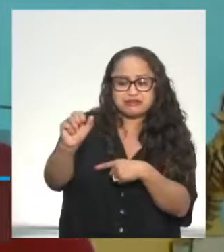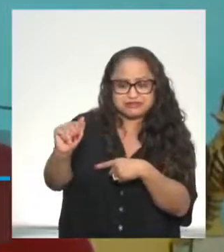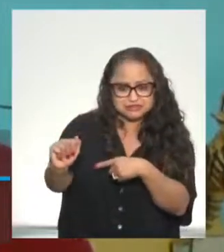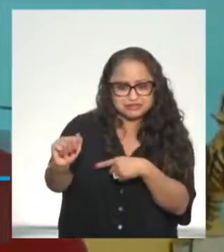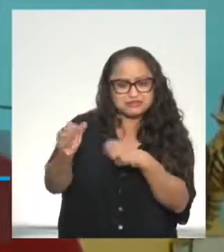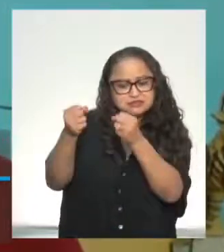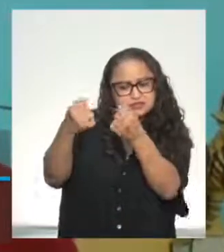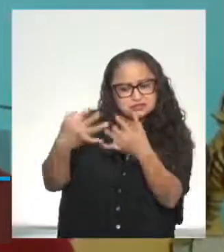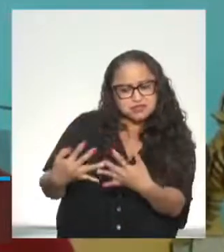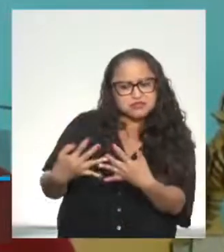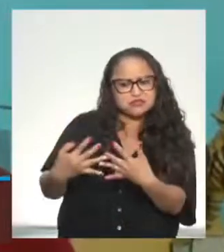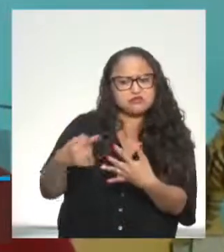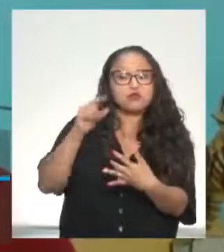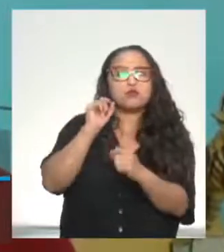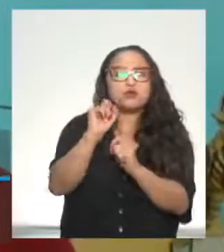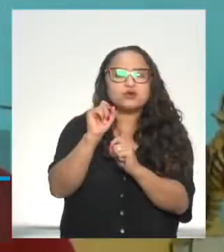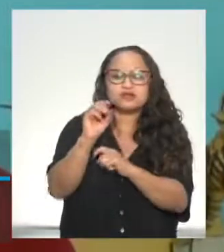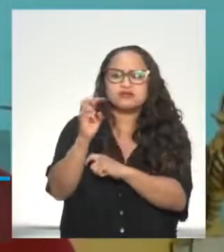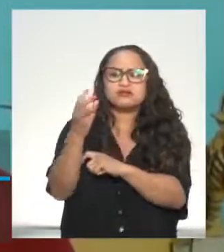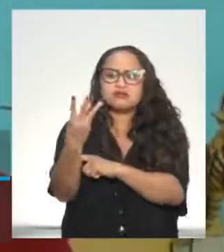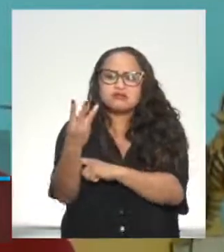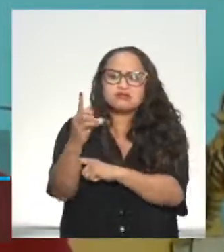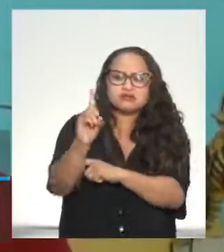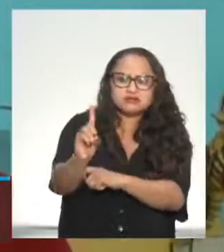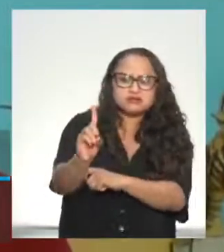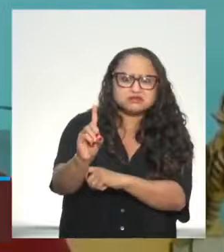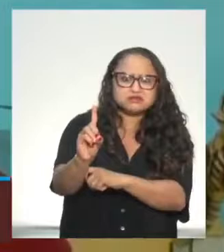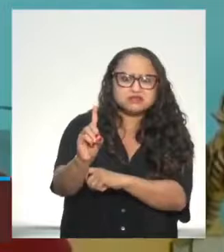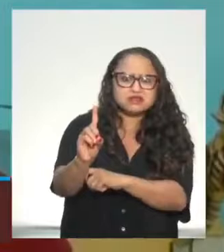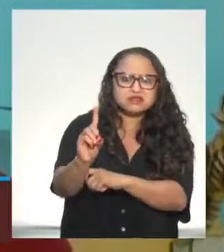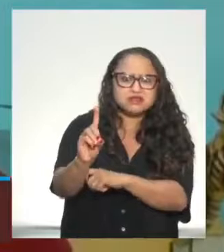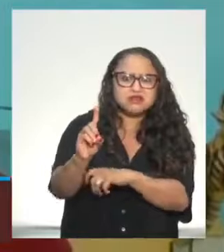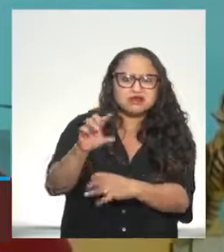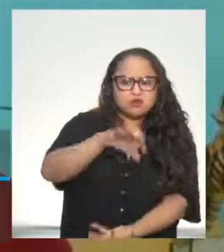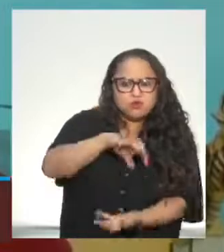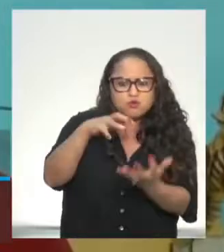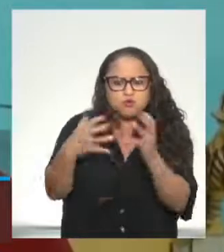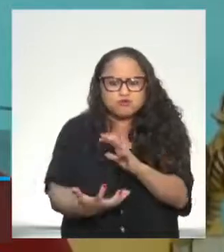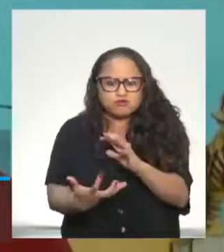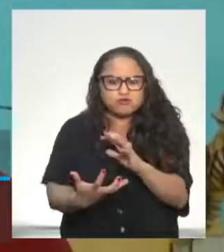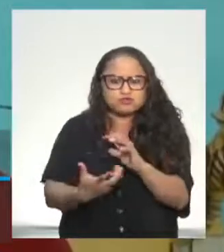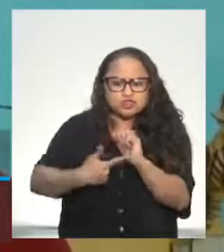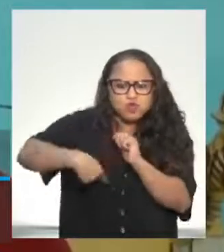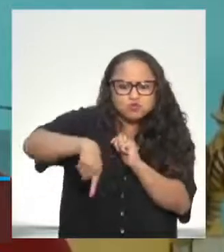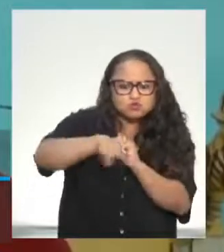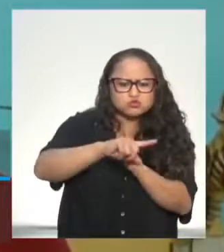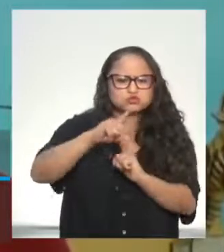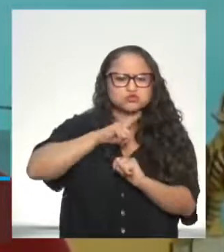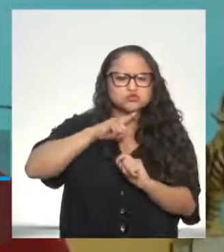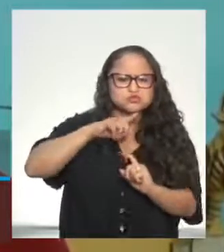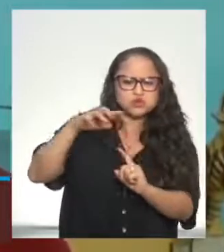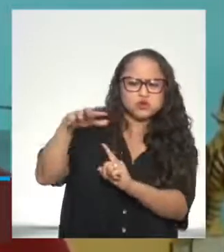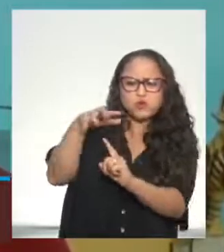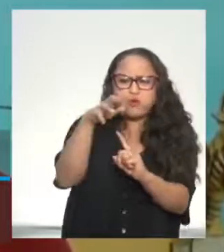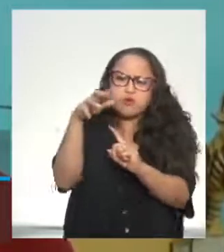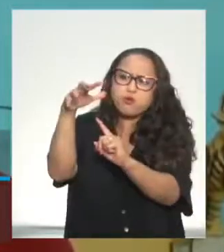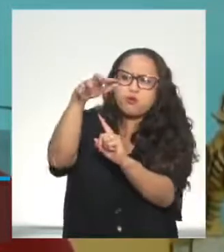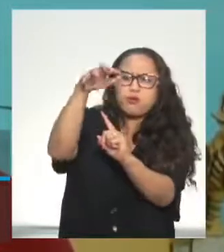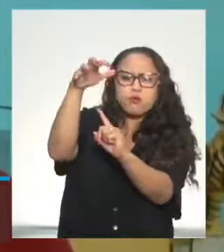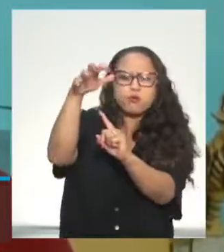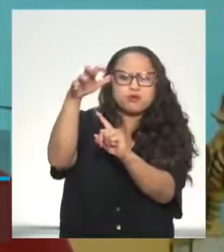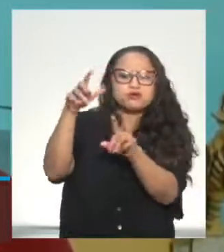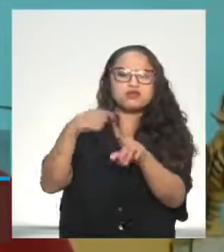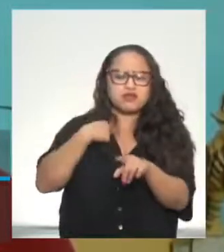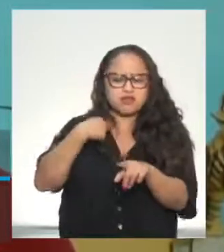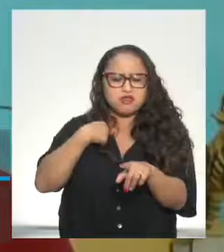a impressão 3D ela revolucionou, né, praticamente as viagens espaciais, por exemplo. Quando os alunos vêm aqui no CIEP, eu costumo